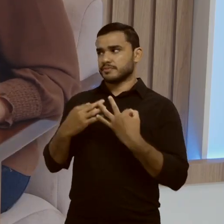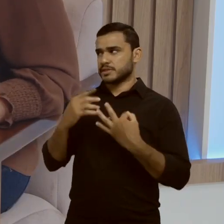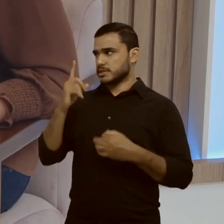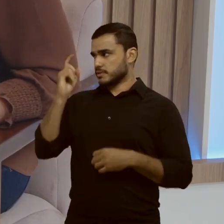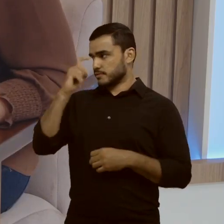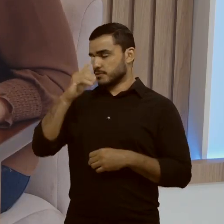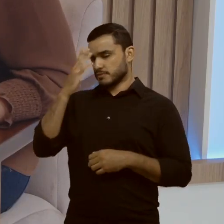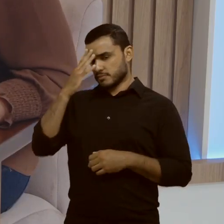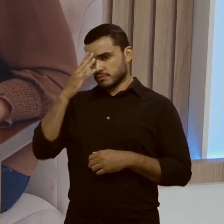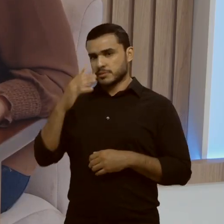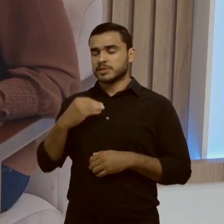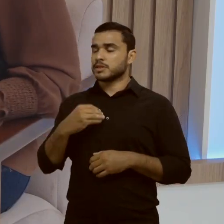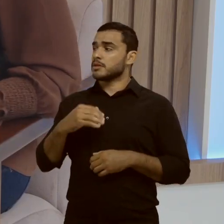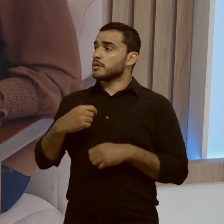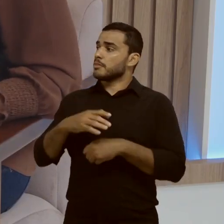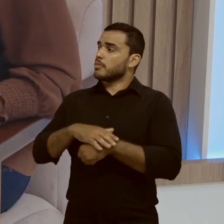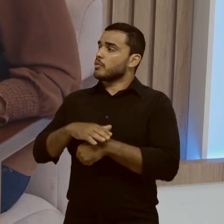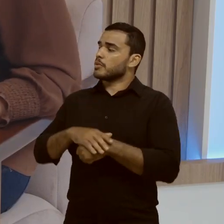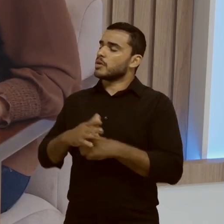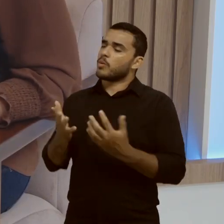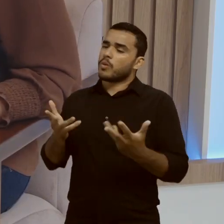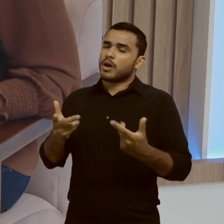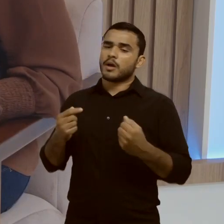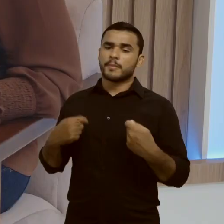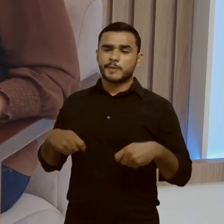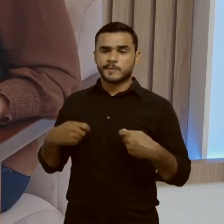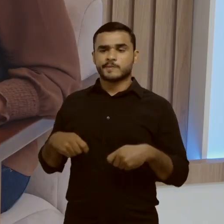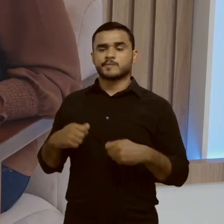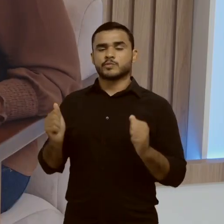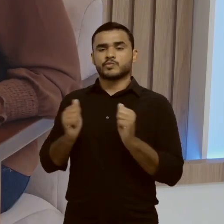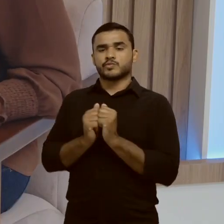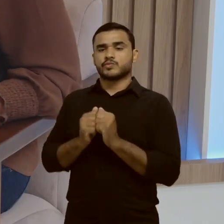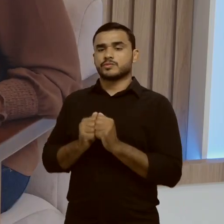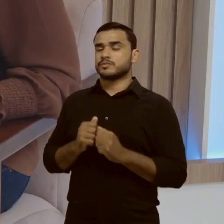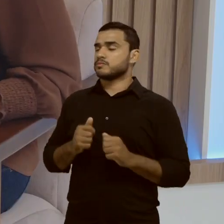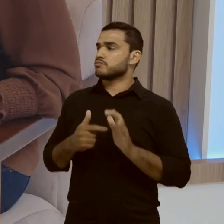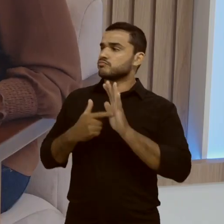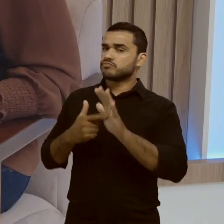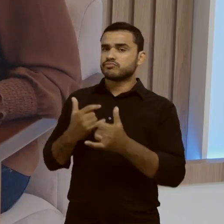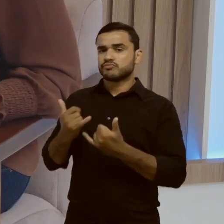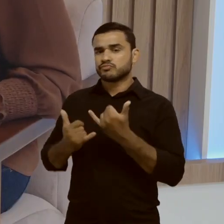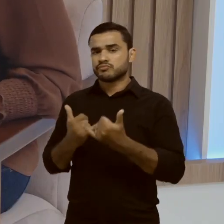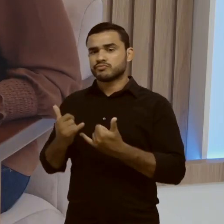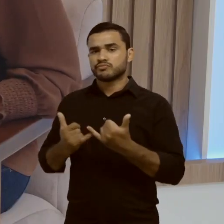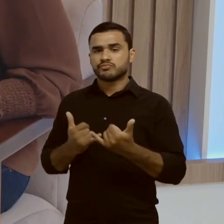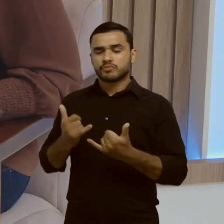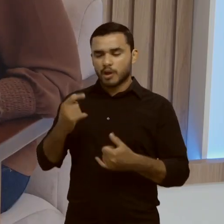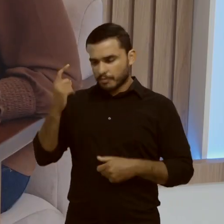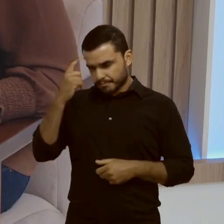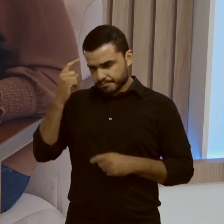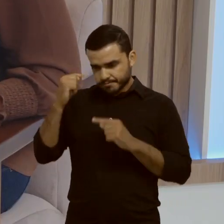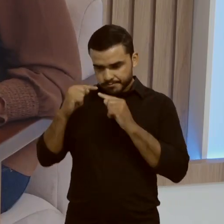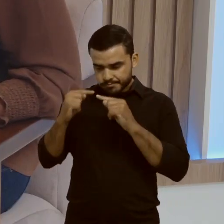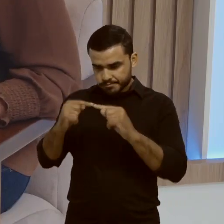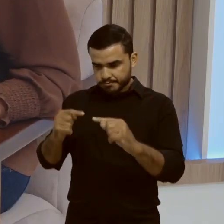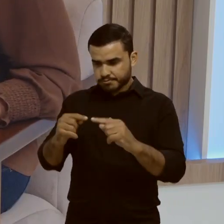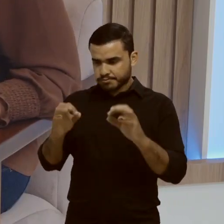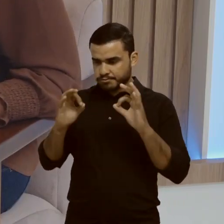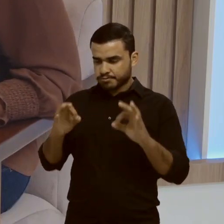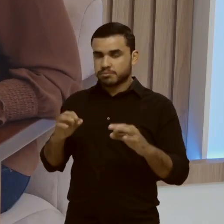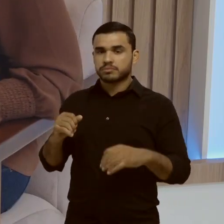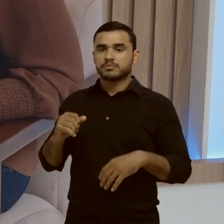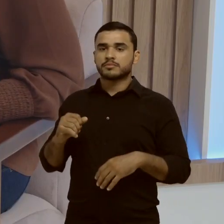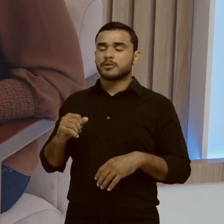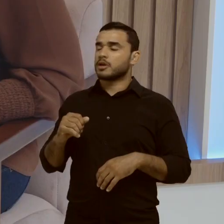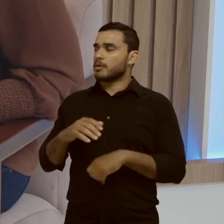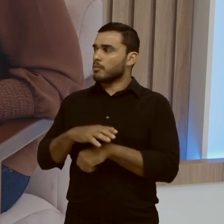momentos de qualidade, que a gente fala. Então, ter momentos com as crianças, propor jogos, né, que desenvolvam raciocínio lógico, ter ali